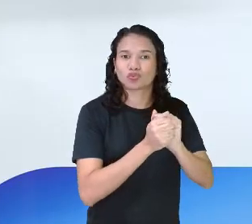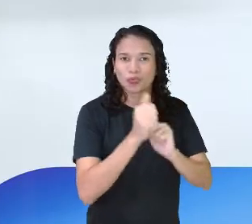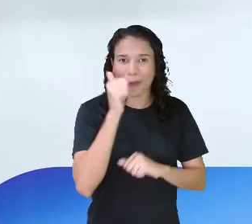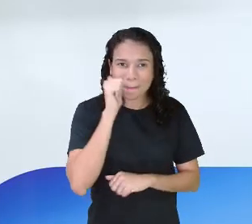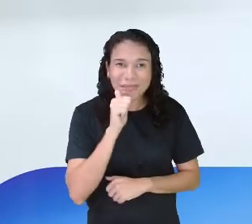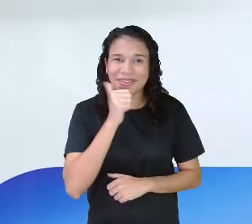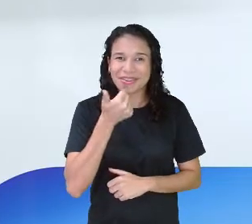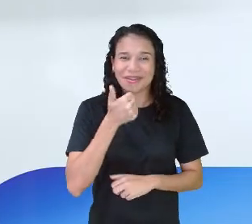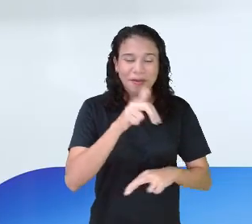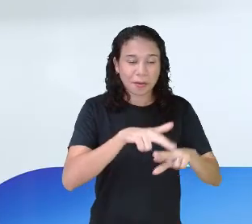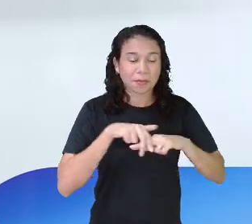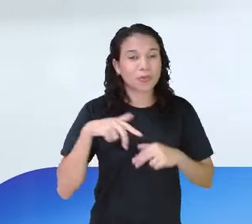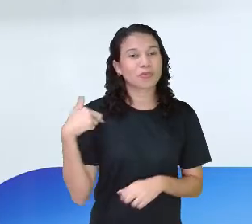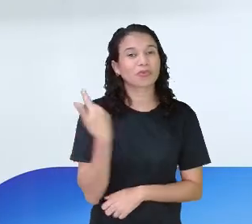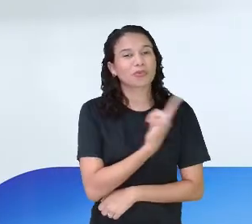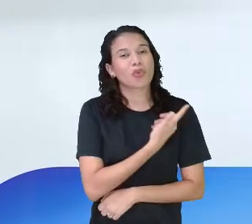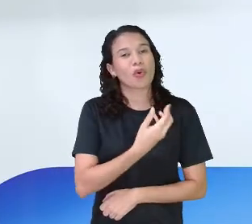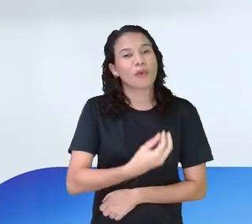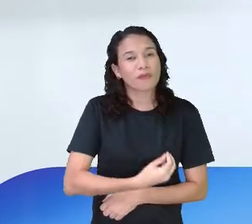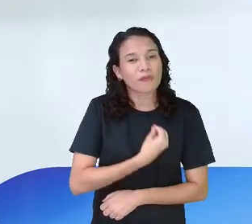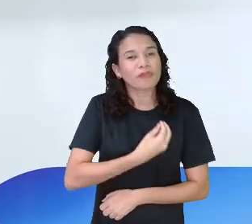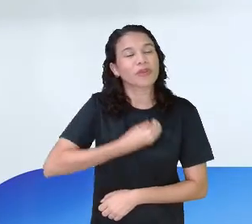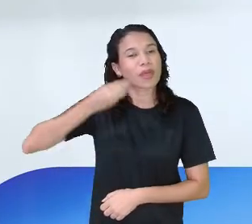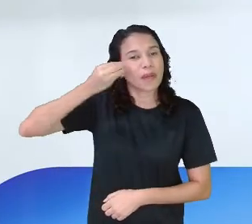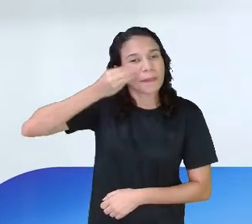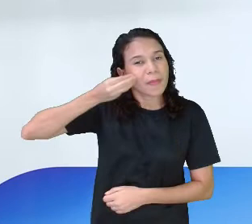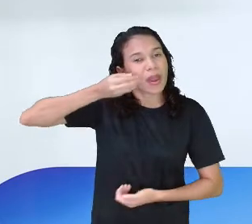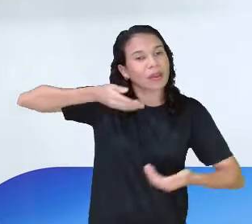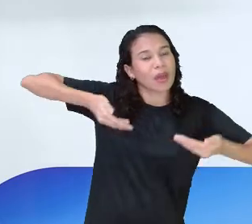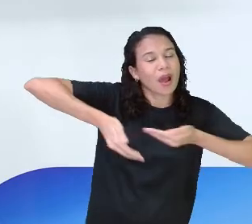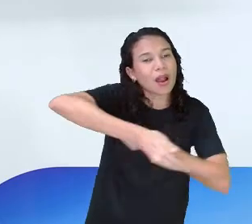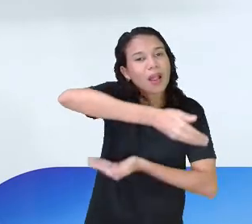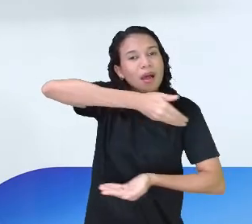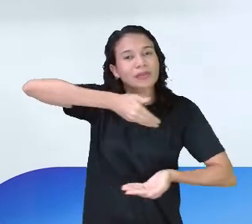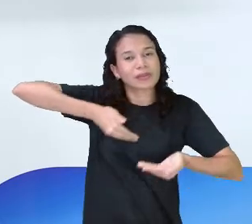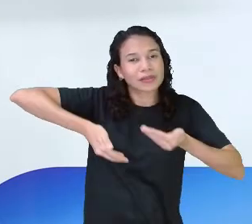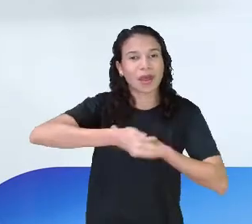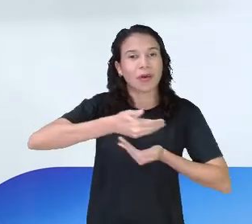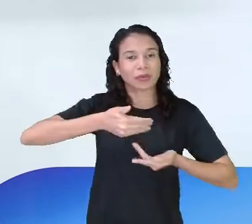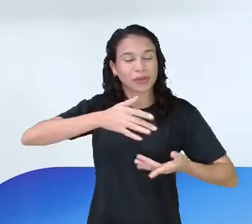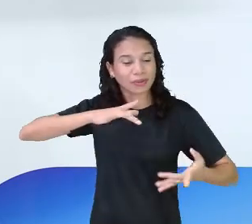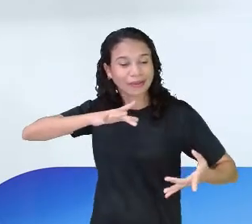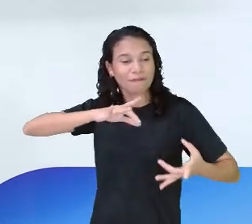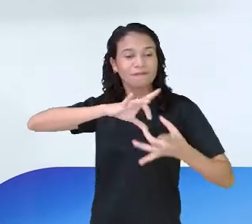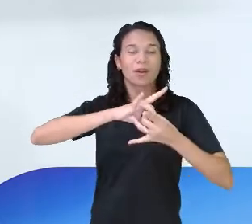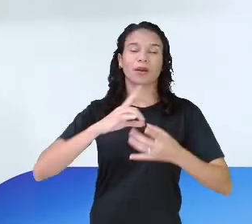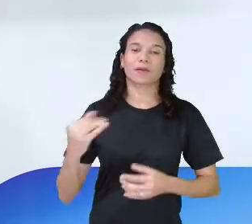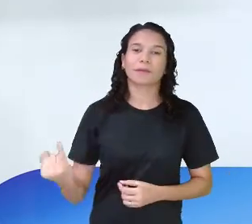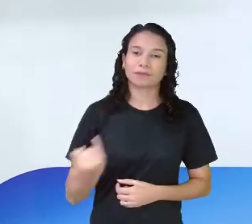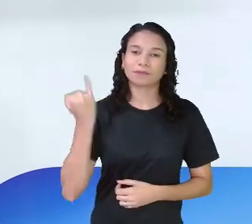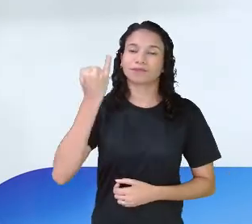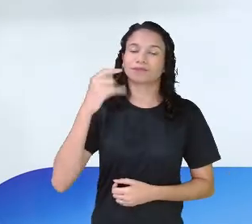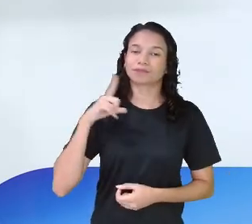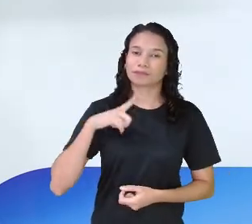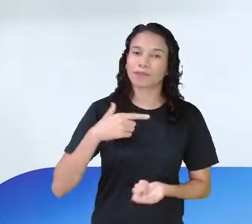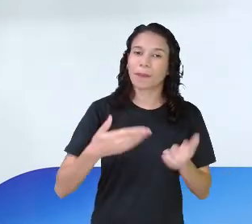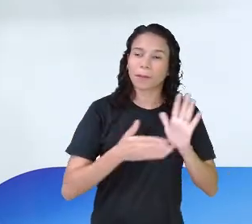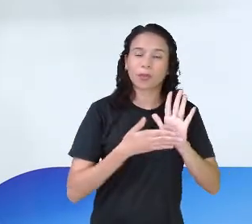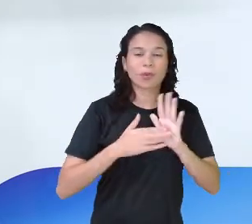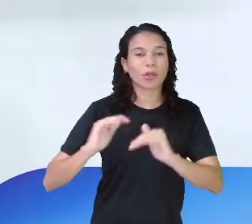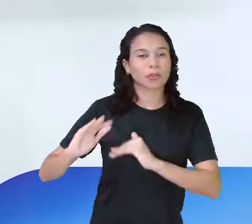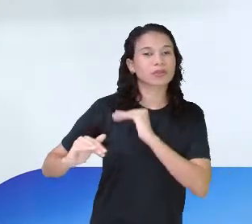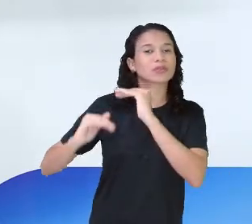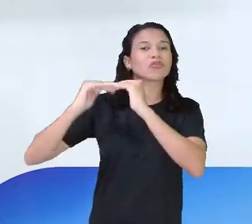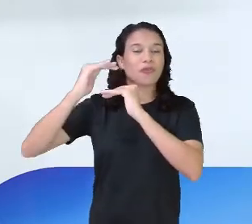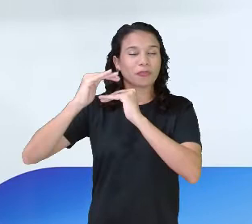agora, a gente vai ver um pouco do que foi essa relação, do que foi esse vínculo importante que propiciou desenvolvimento,